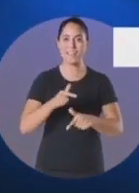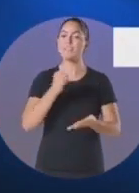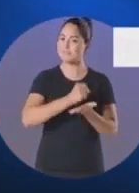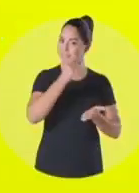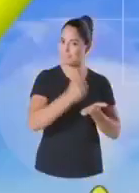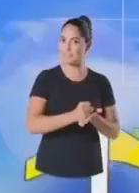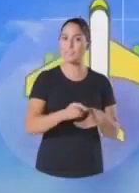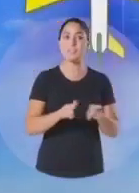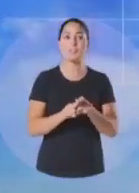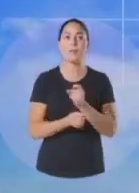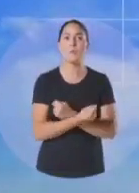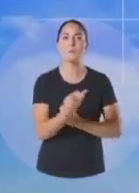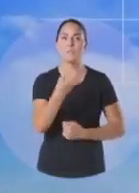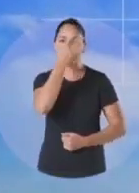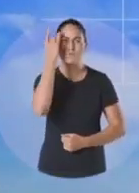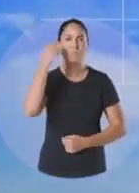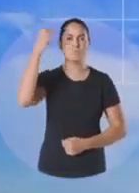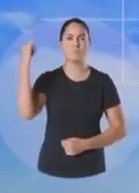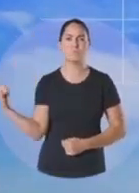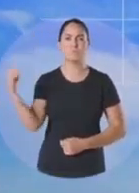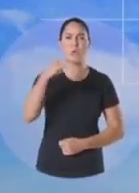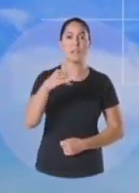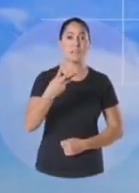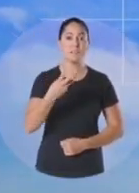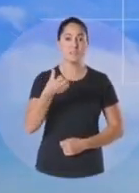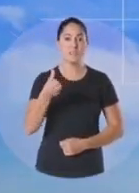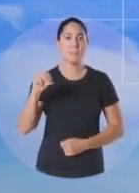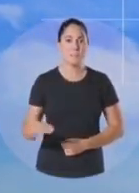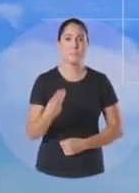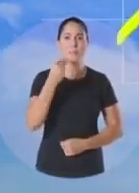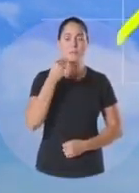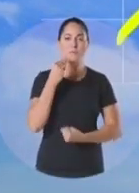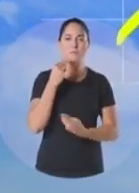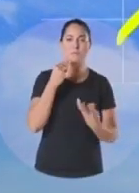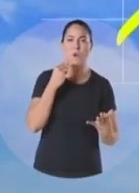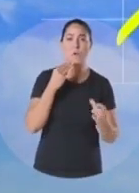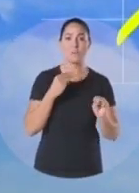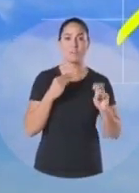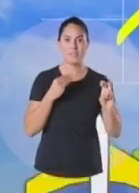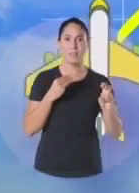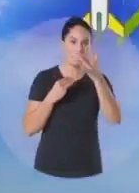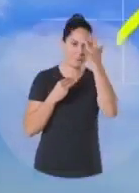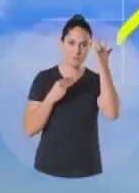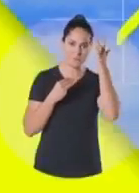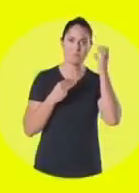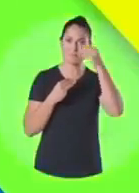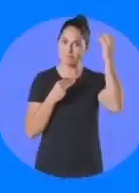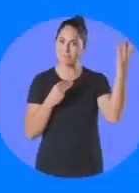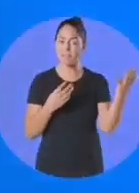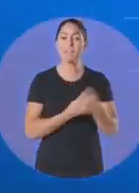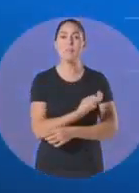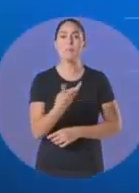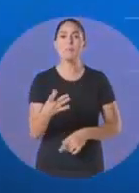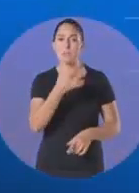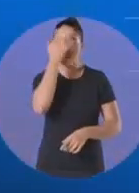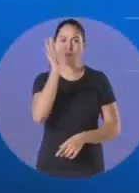assinada. A quantidade de pessoas que viajavam de avião passou de 36 milhões para mais de 85 milhões de passageiros.